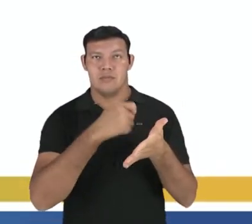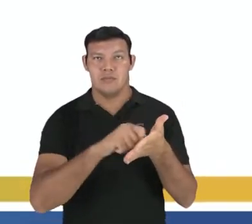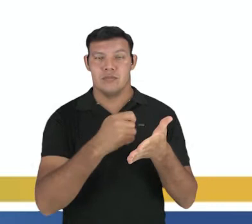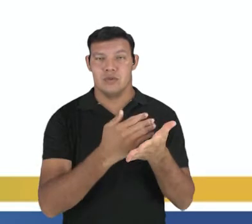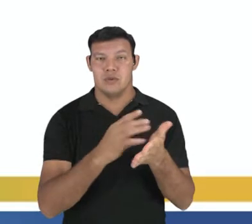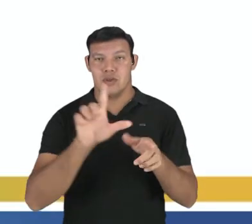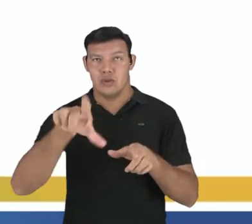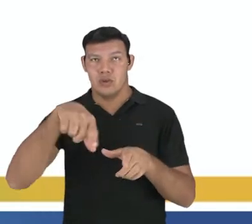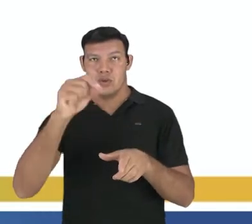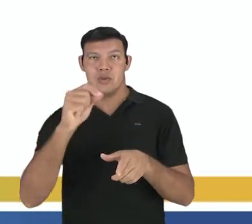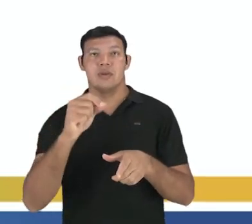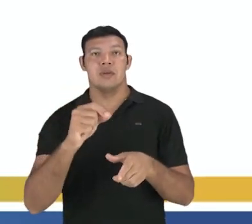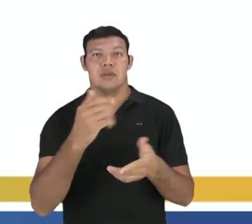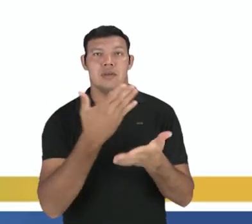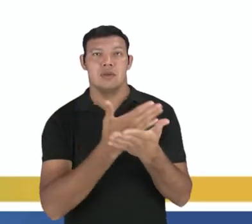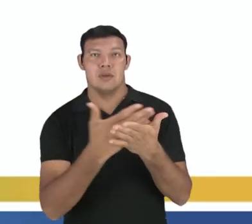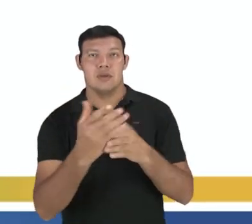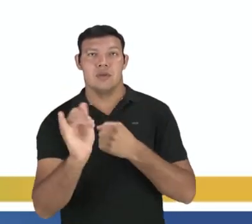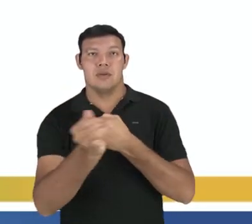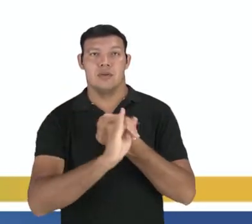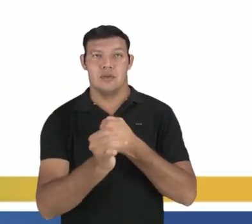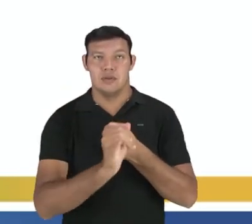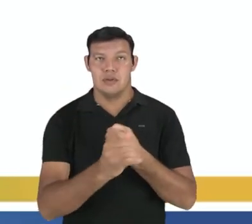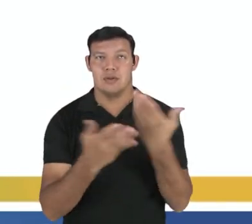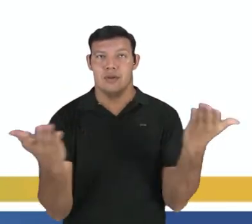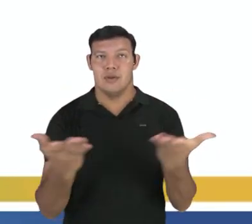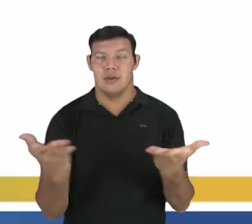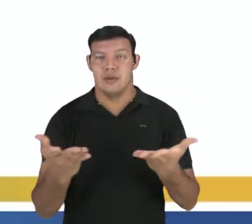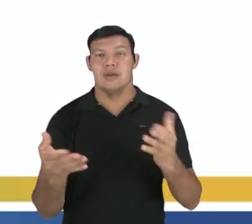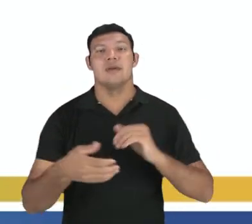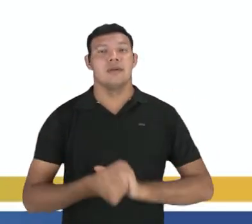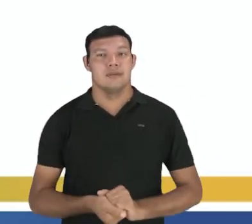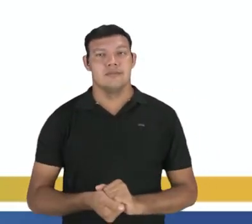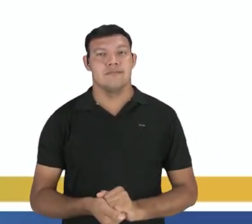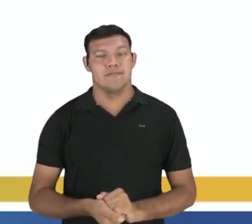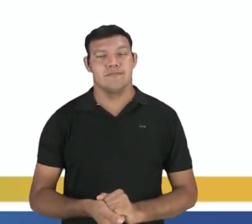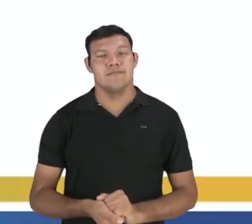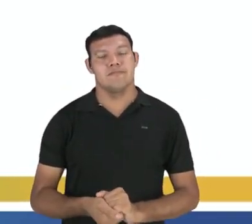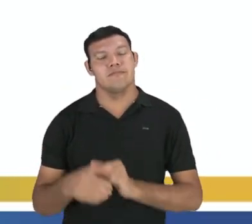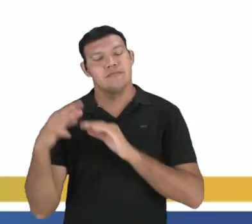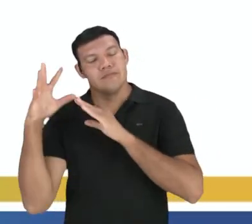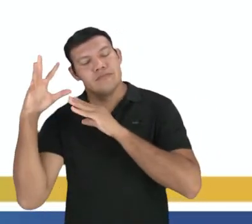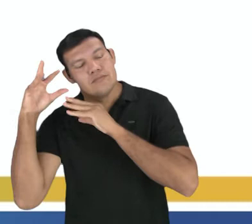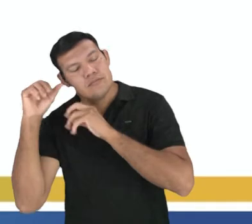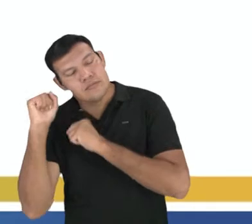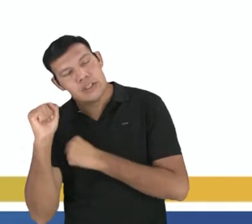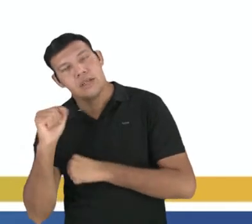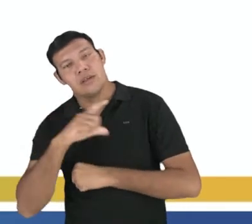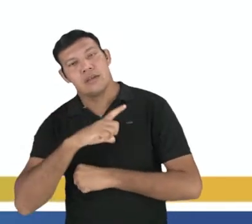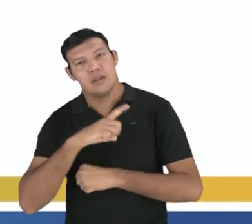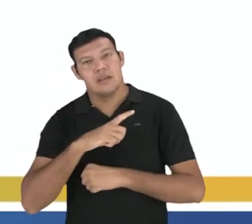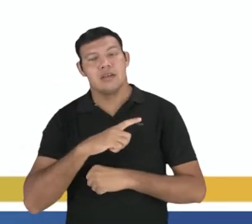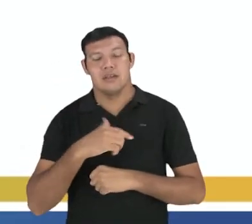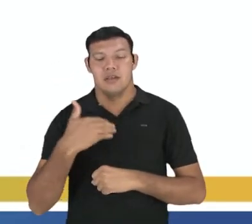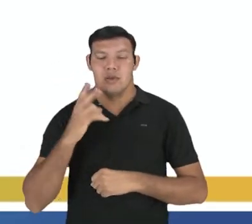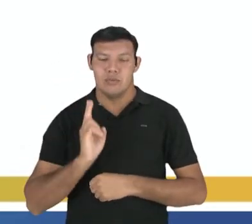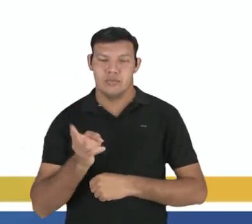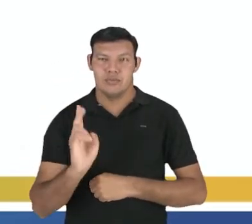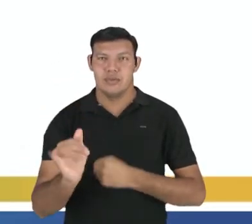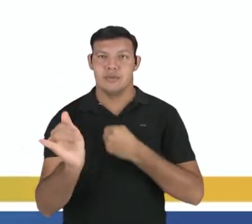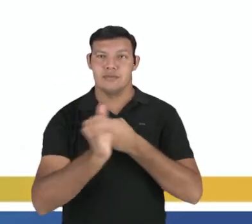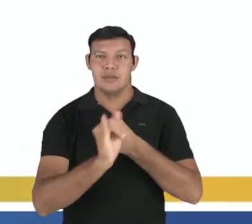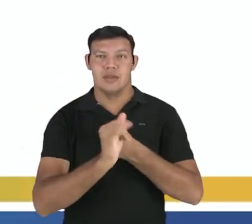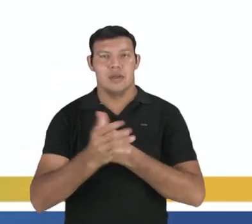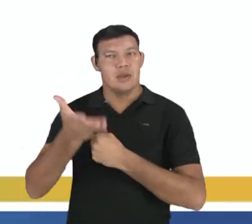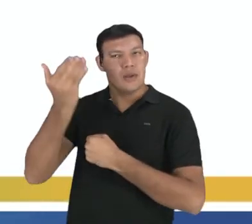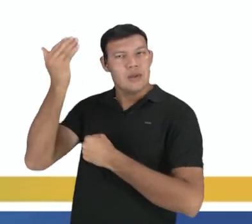por iniciar a crônica no tempo presente, quando ele começa a falar que ele tem um sono leve, e continua toda a narrativa